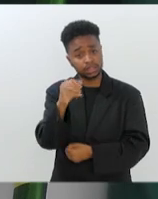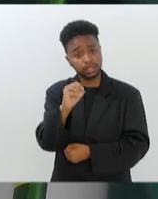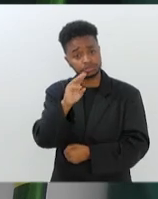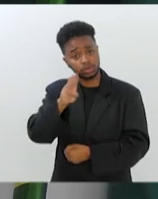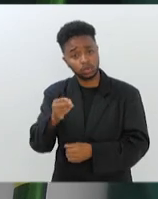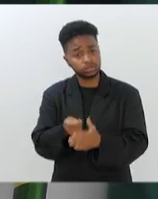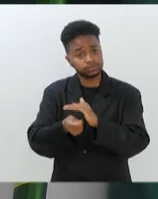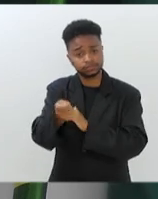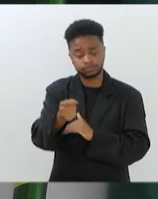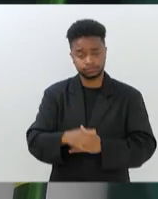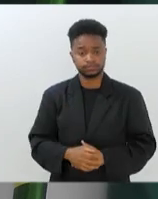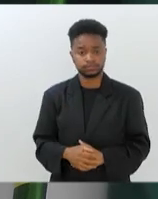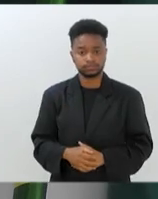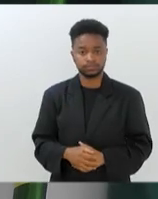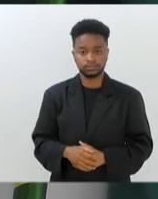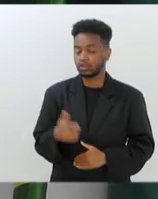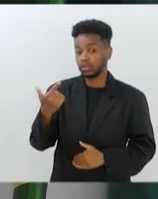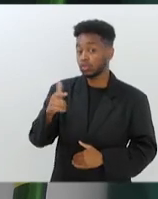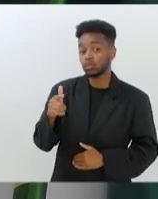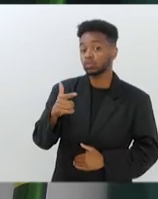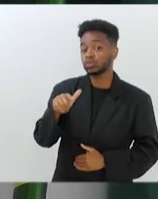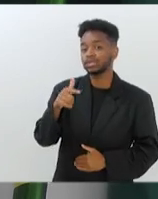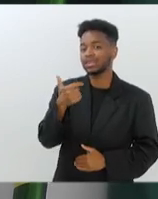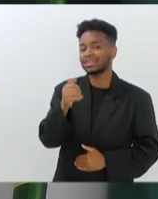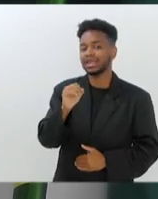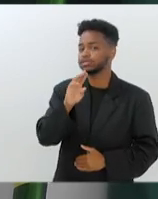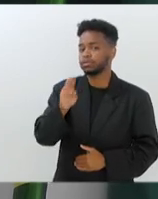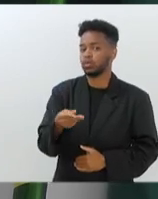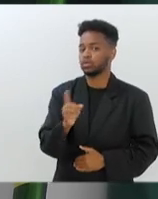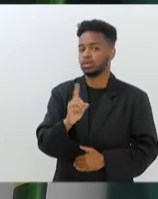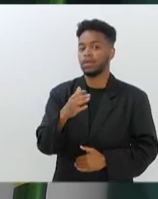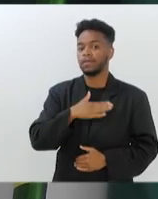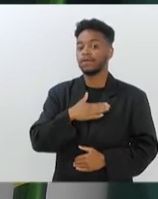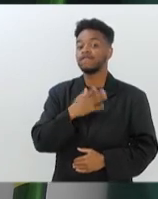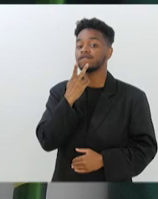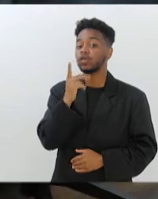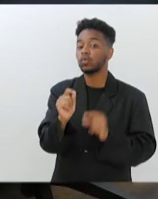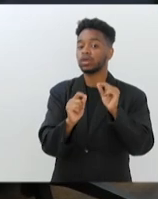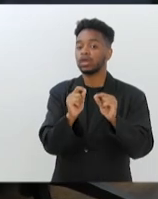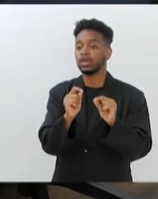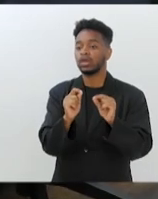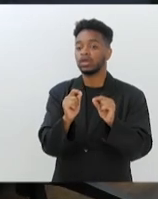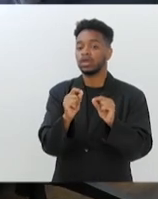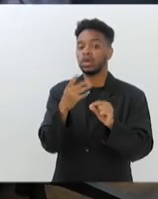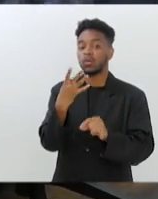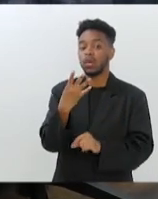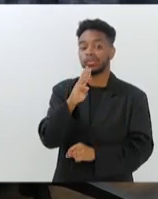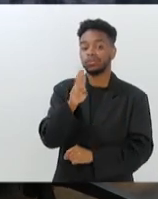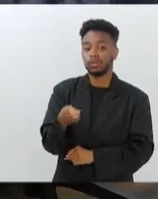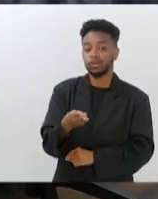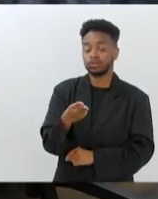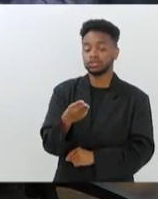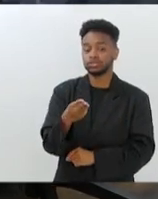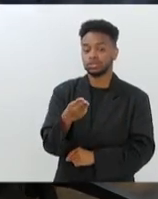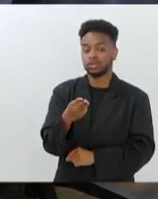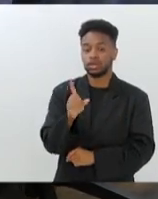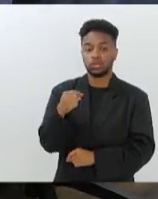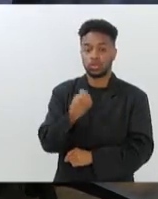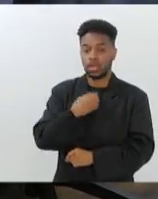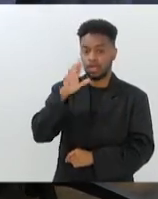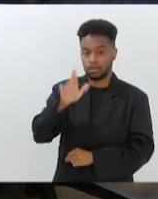cidade tinha 10 milhões que chegou mim via Jeferson eram milh que fo